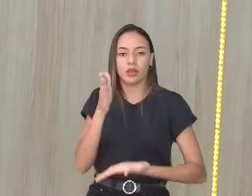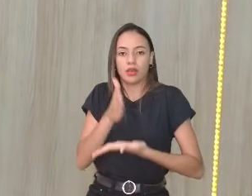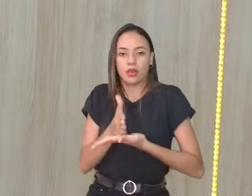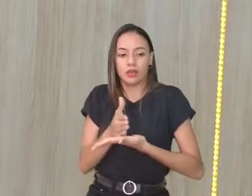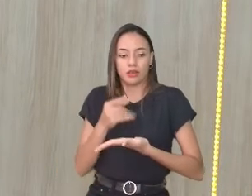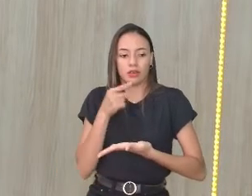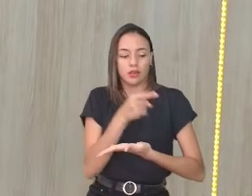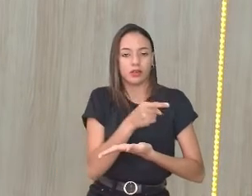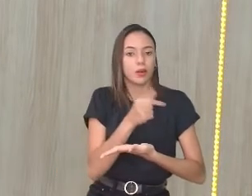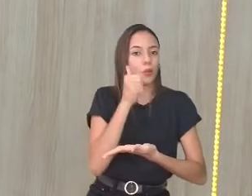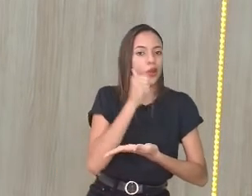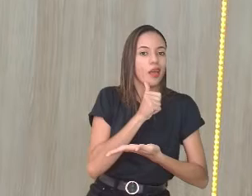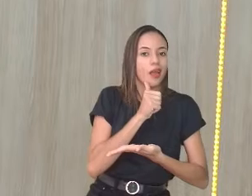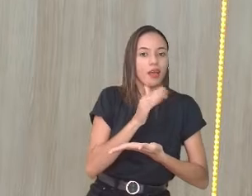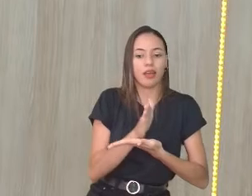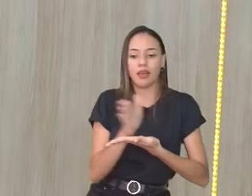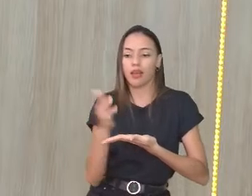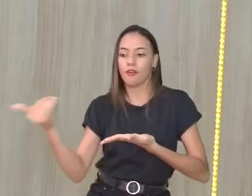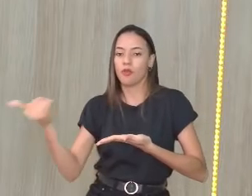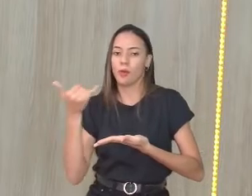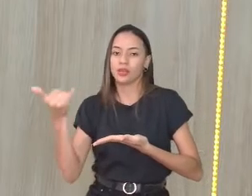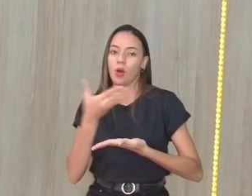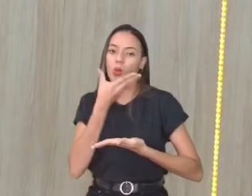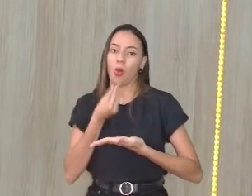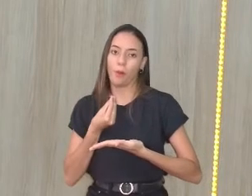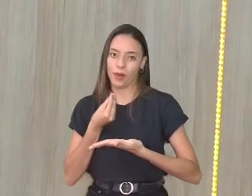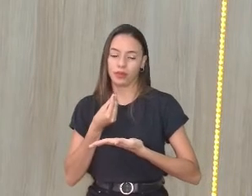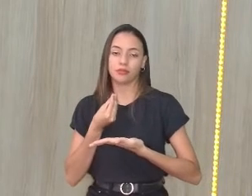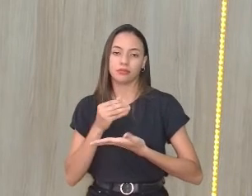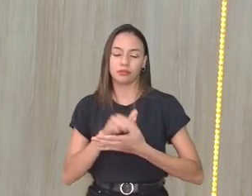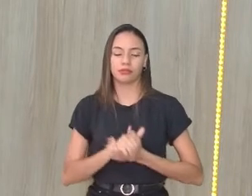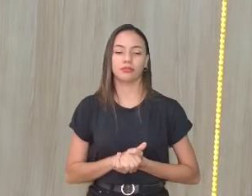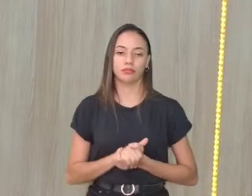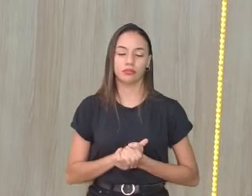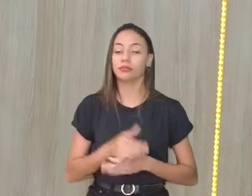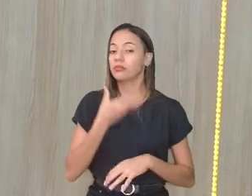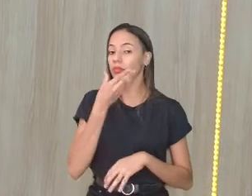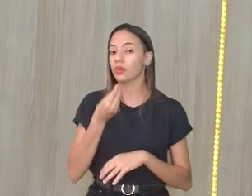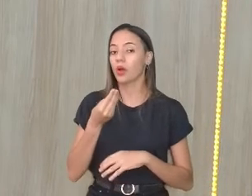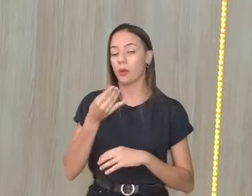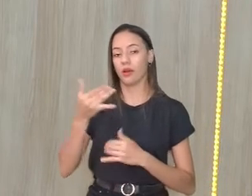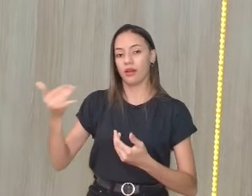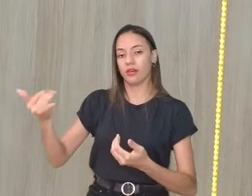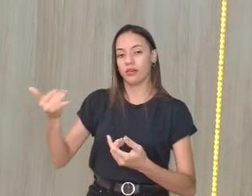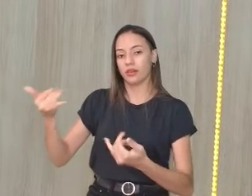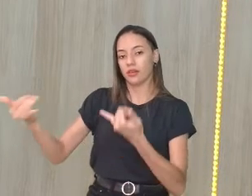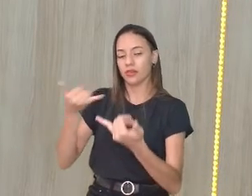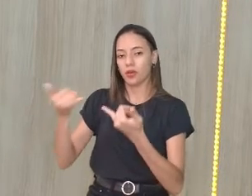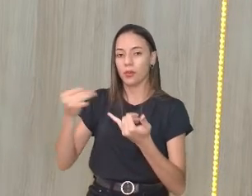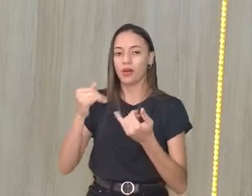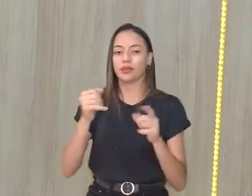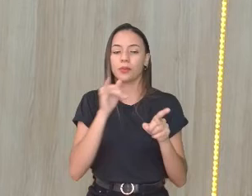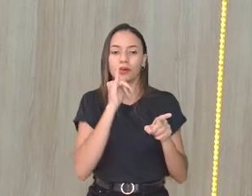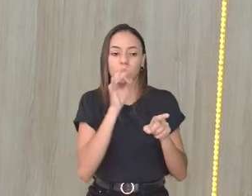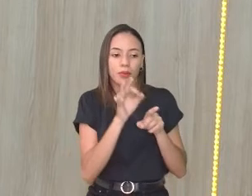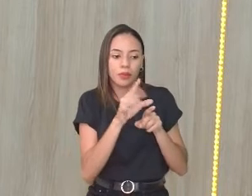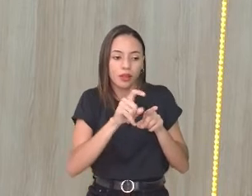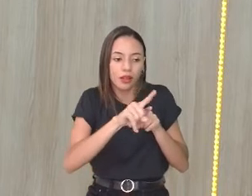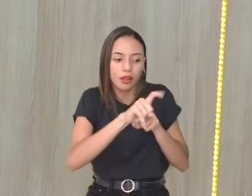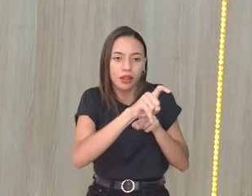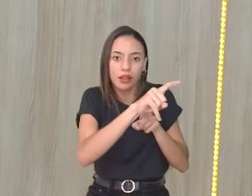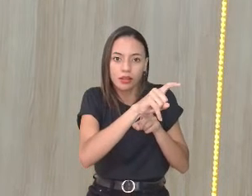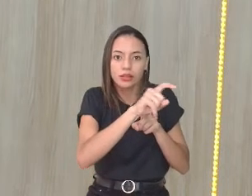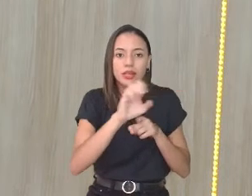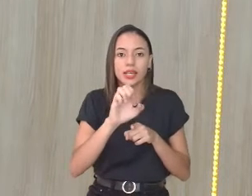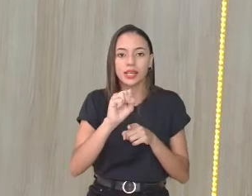informação genética, a outra metade, tá certo? Então, no homem, a formação do espermatozoide, ele vai carregar essa outra